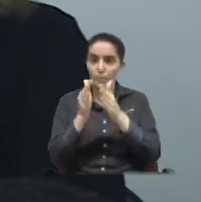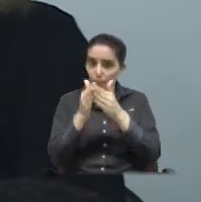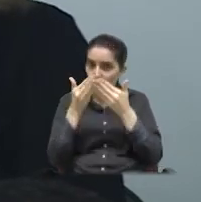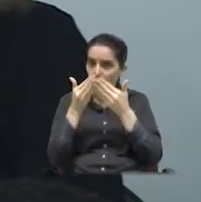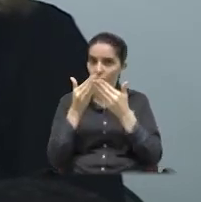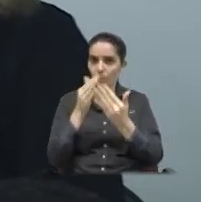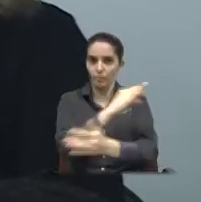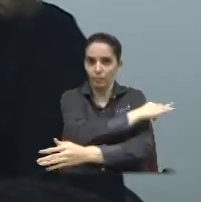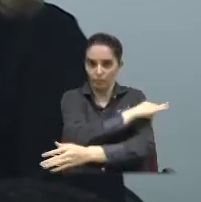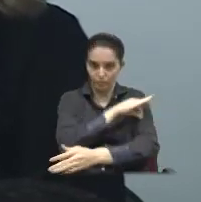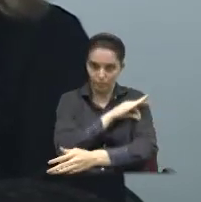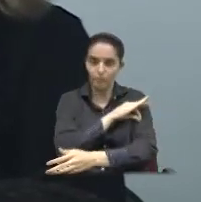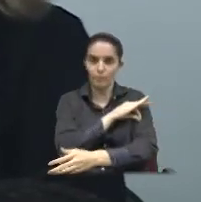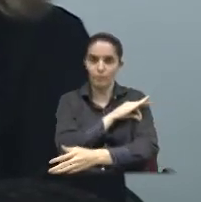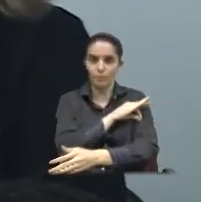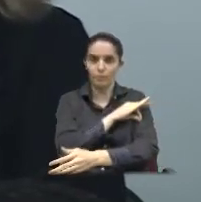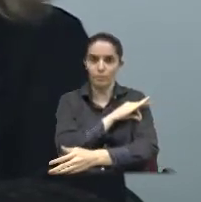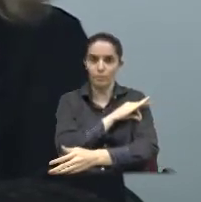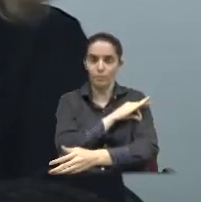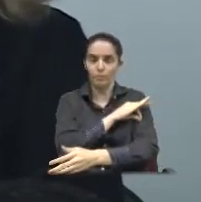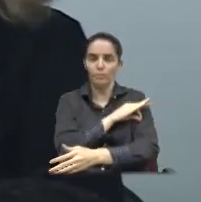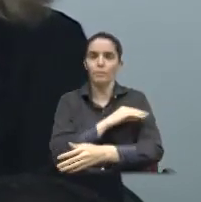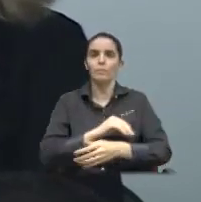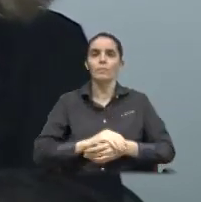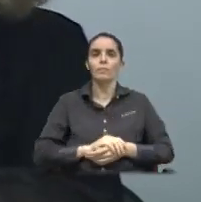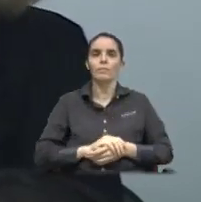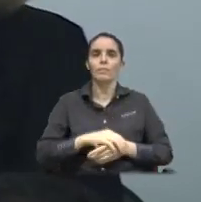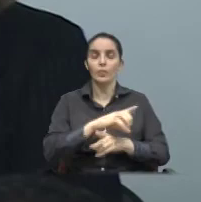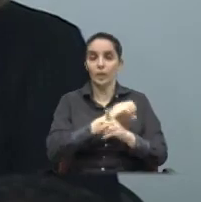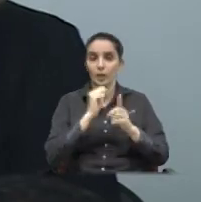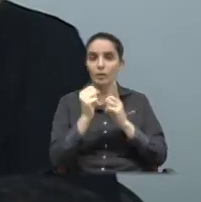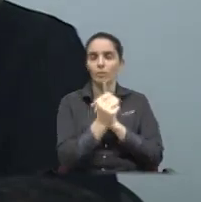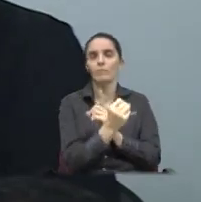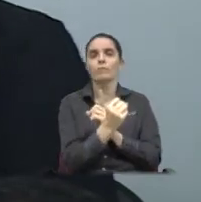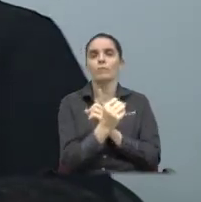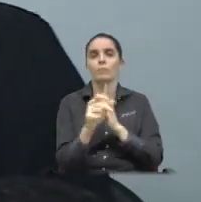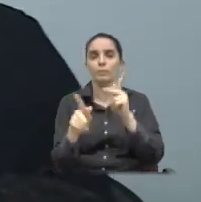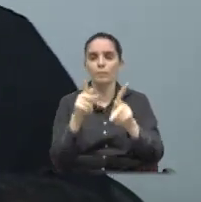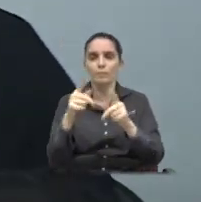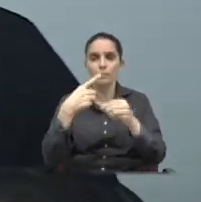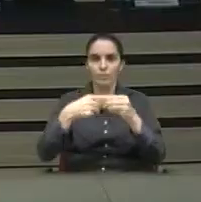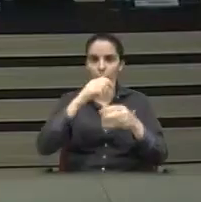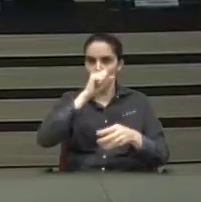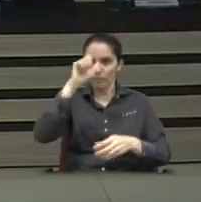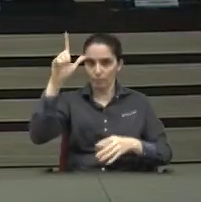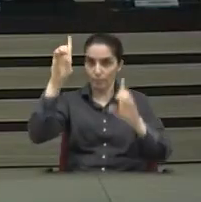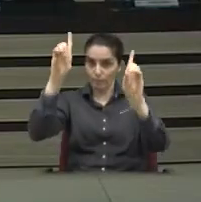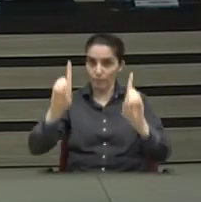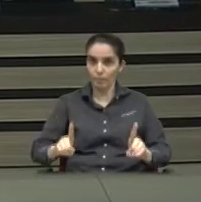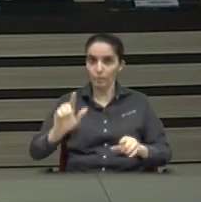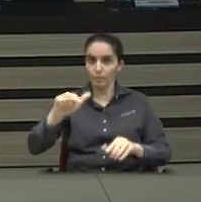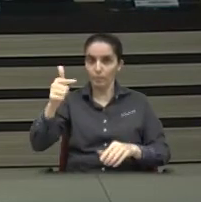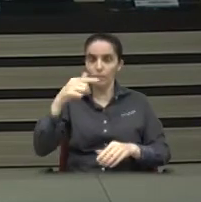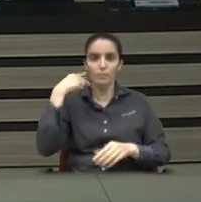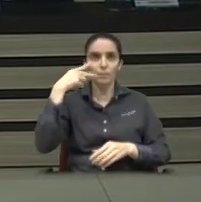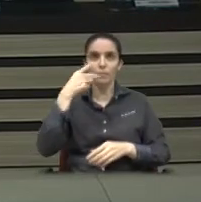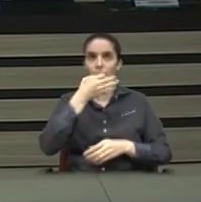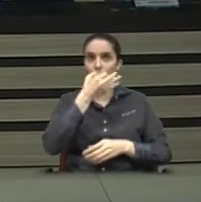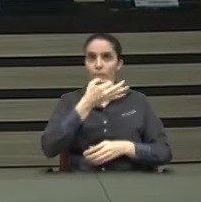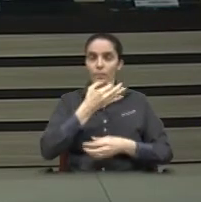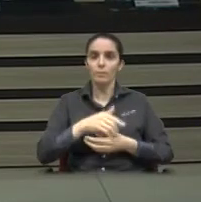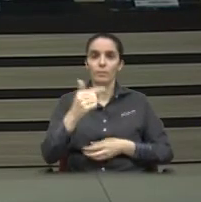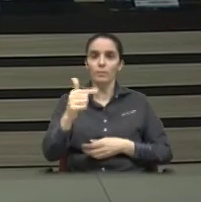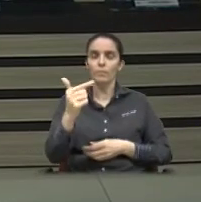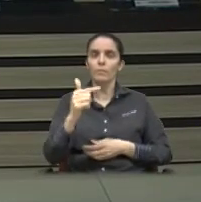prefeito, faça isso pela nossa cidade, pelos nossos deficientes. Muito obrigada, senhor presidente. Mais algum vereador?